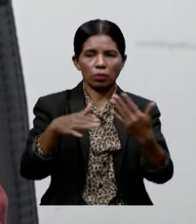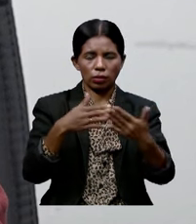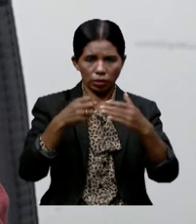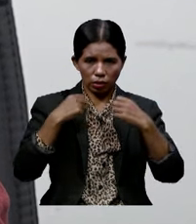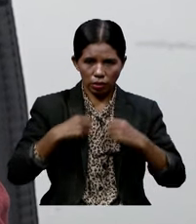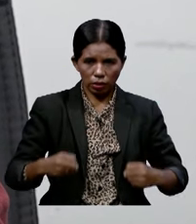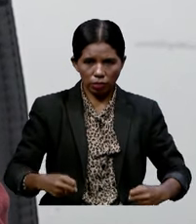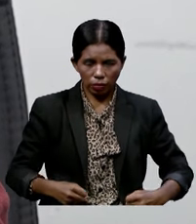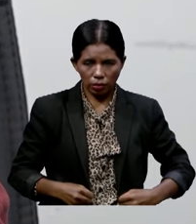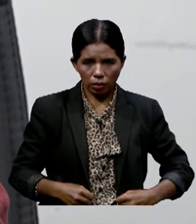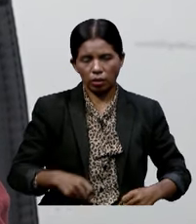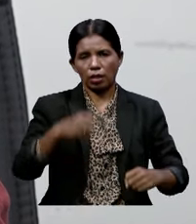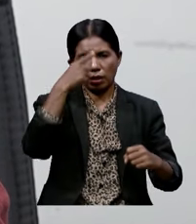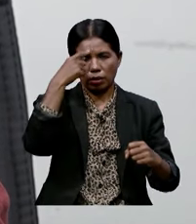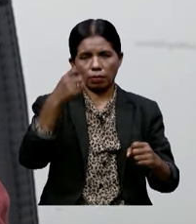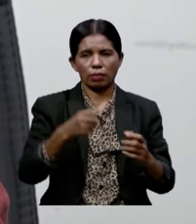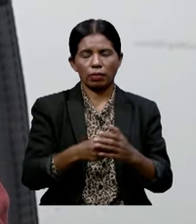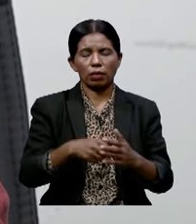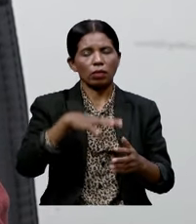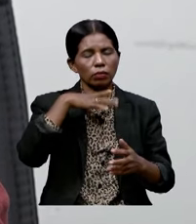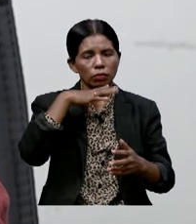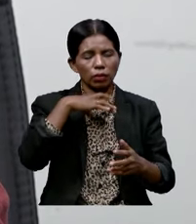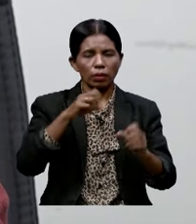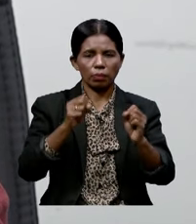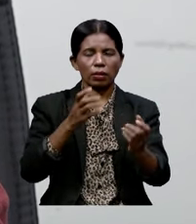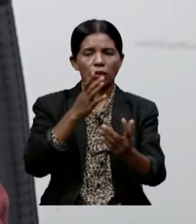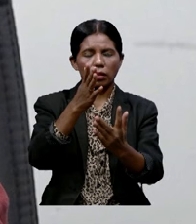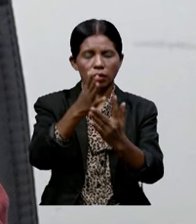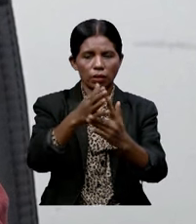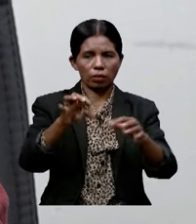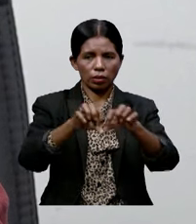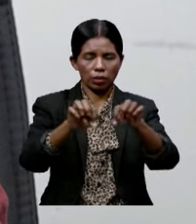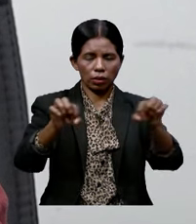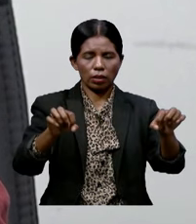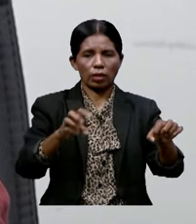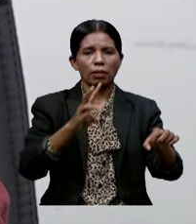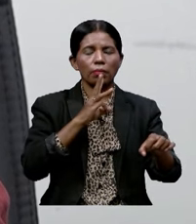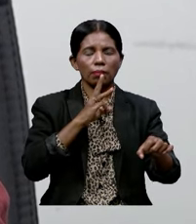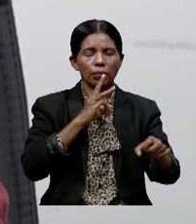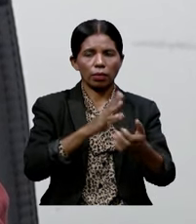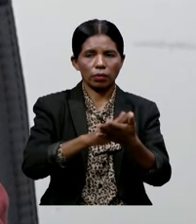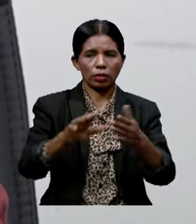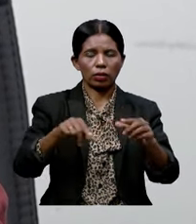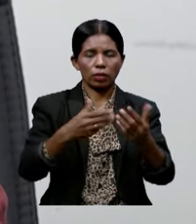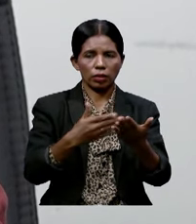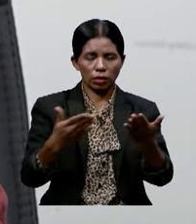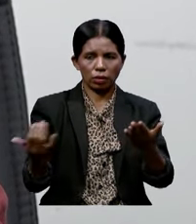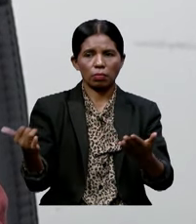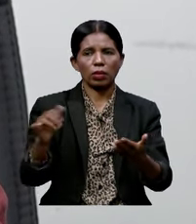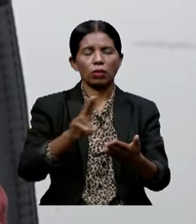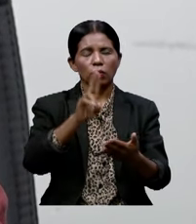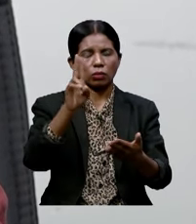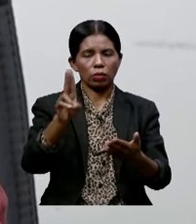saúde, tamba foi beletama baia pipa bem mos nyalara. Equipamentos nebe utiliza